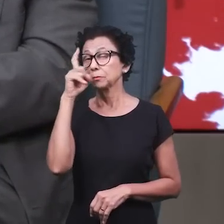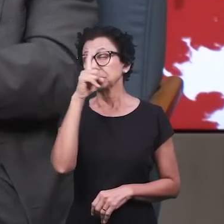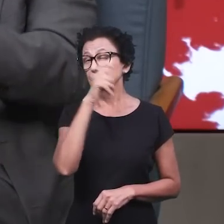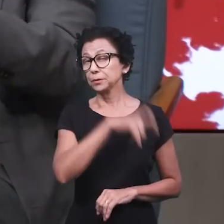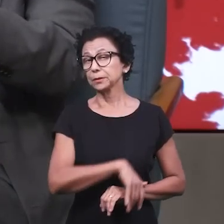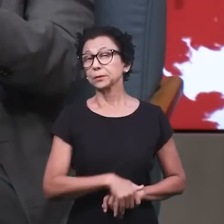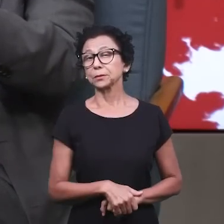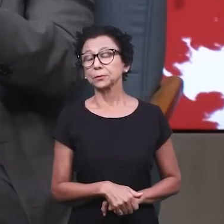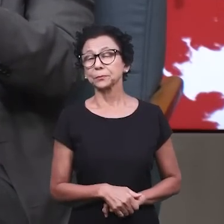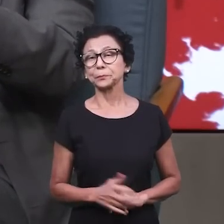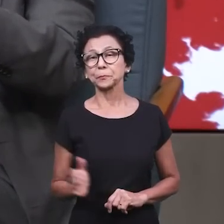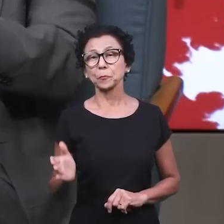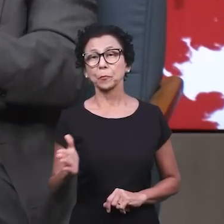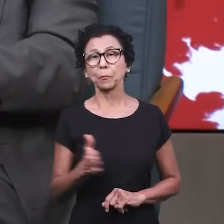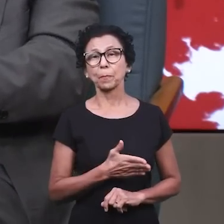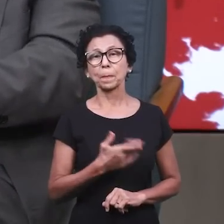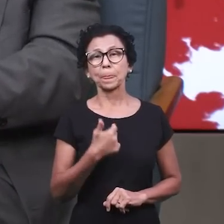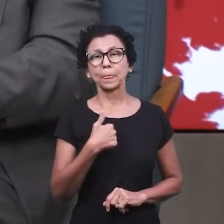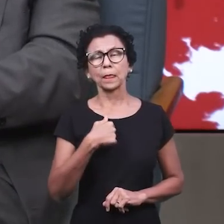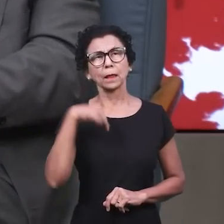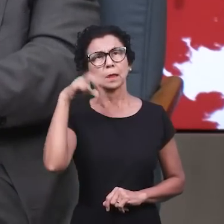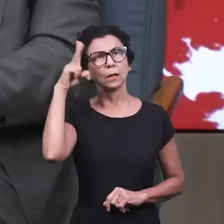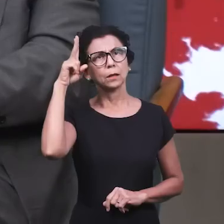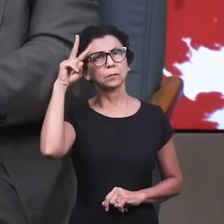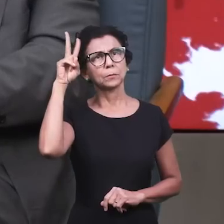Eu me lembro que